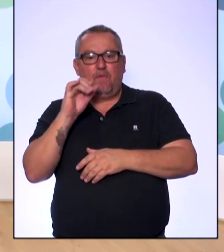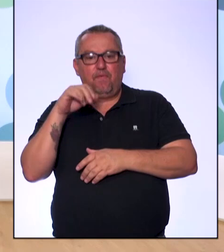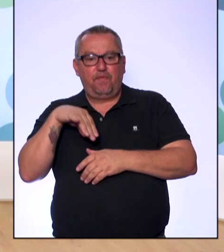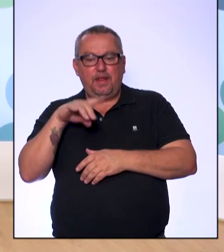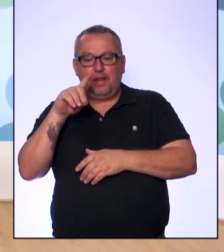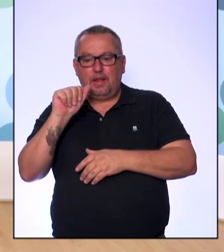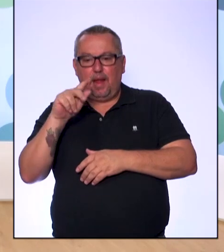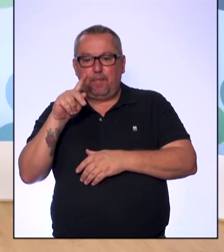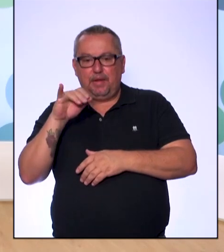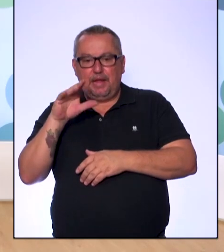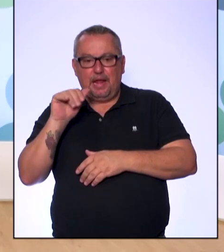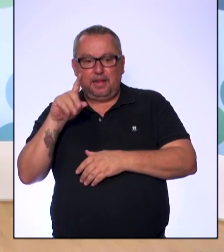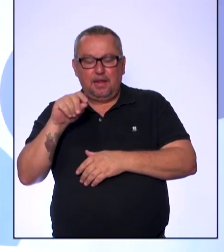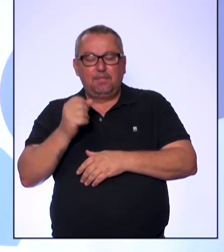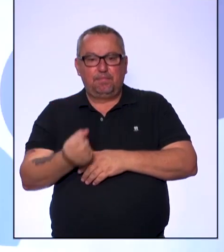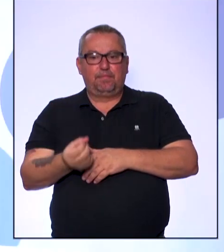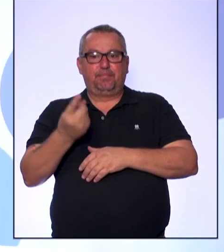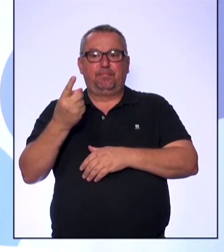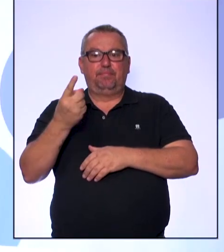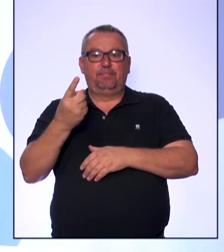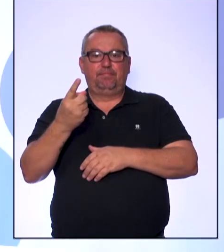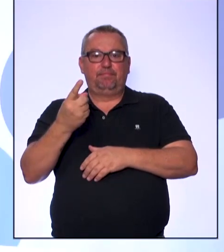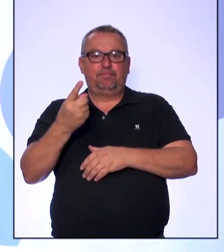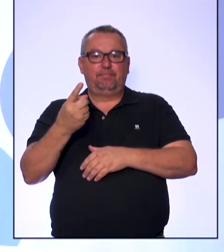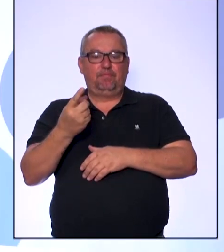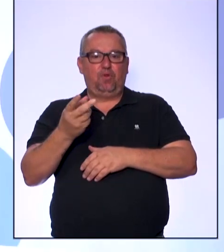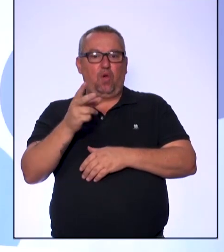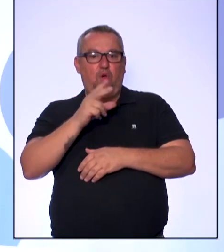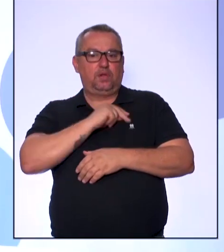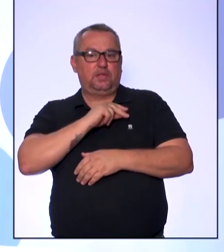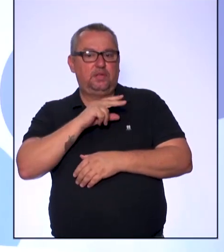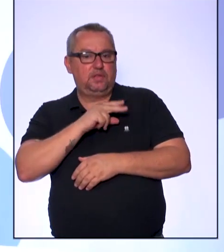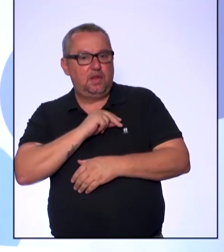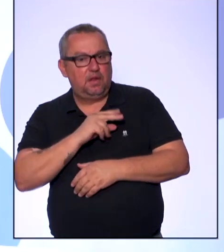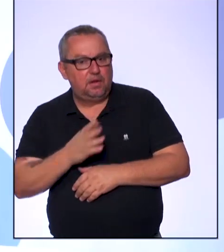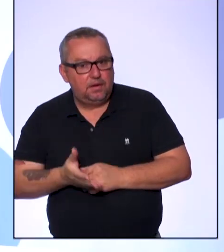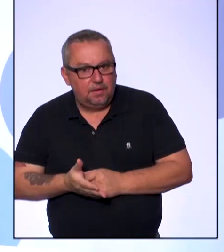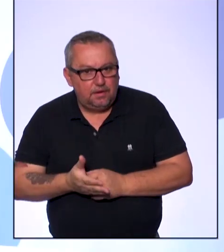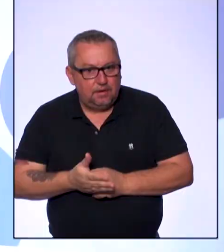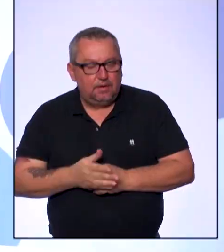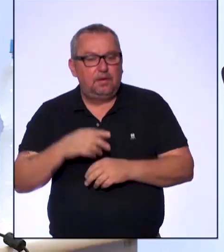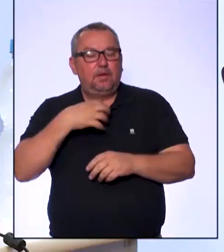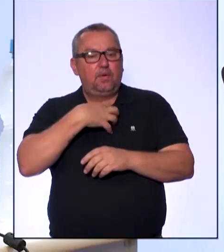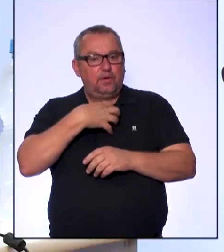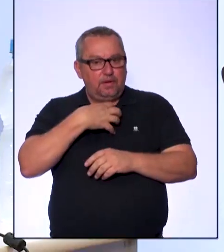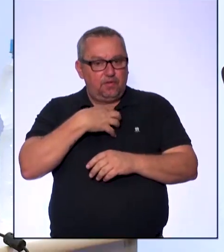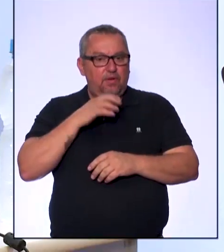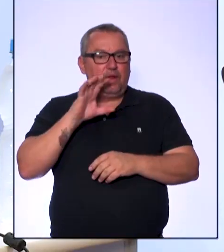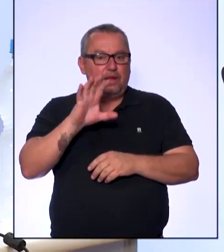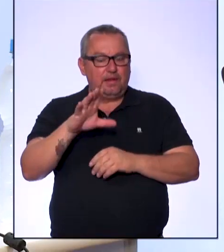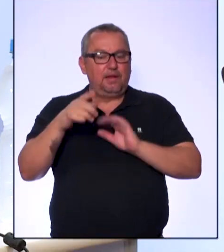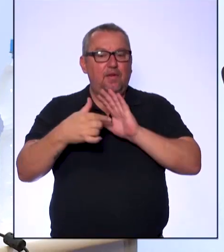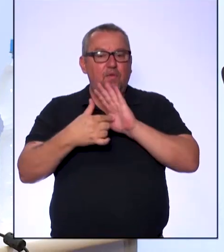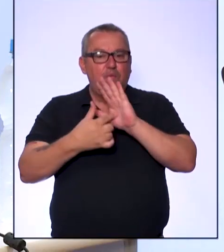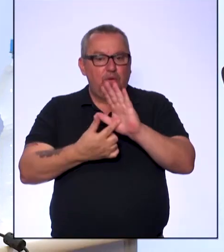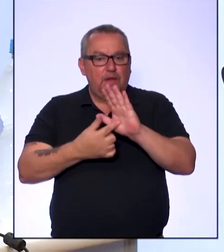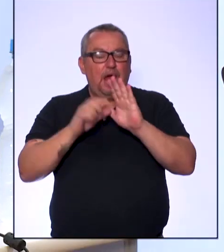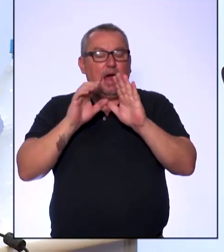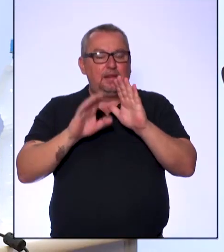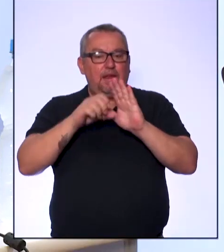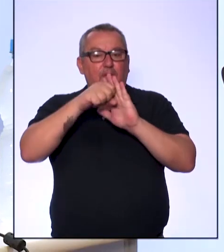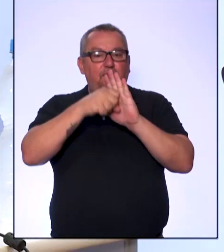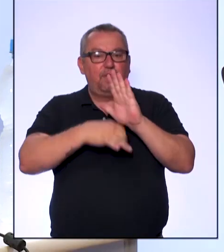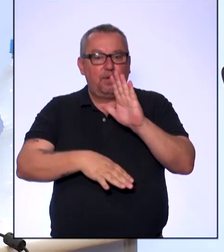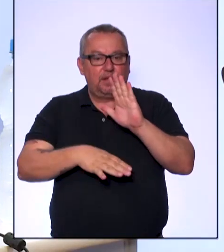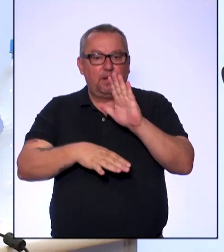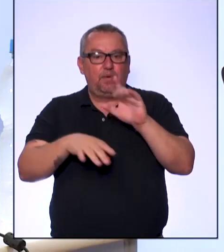absurdo. Então, é um absurdo que isso aconteça, né, com as abelhas, né? É o fim da picada. Então, no sentido figurado, eu vou trazer isso. Quando eu falo, Mauro, isso é o